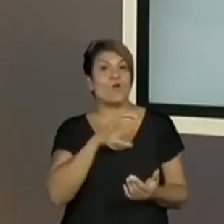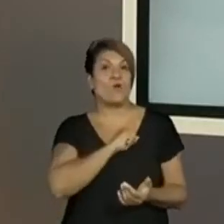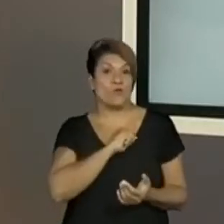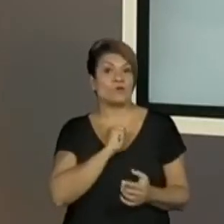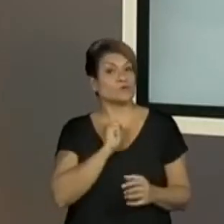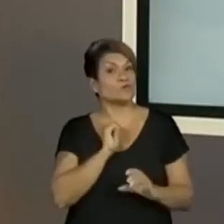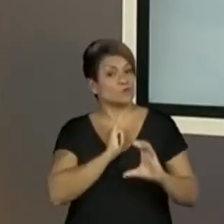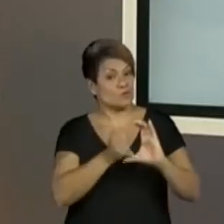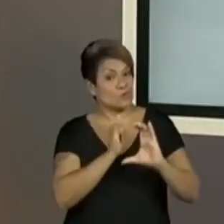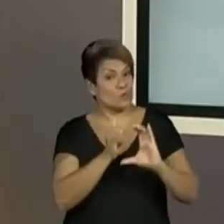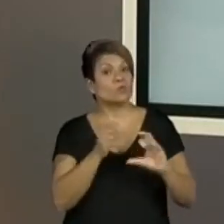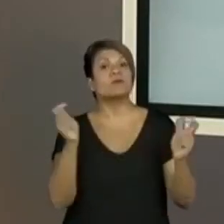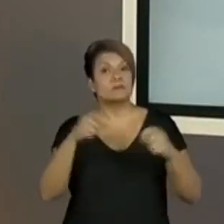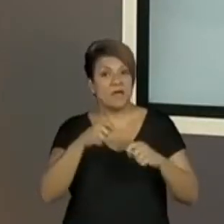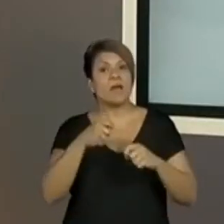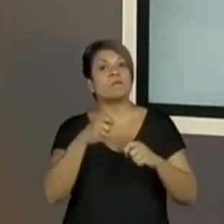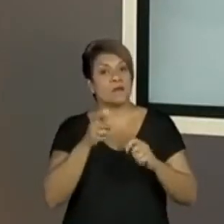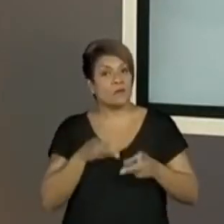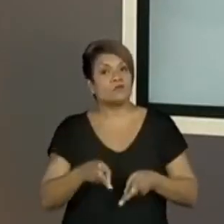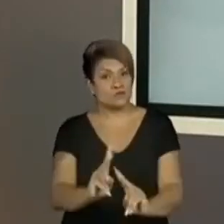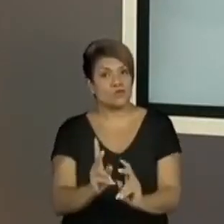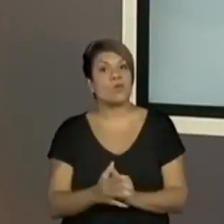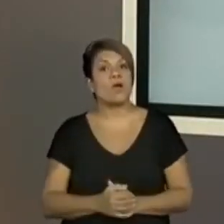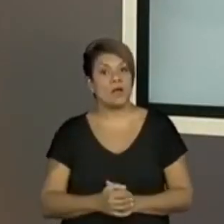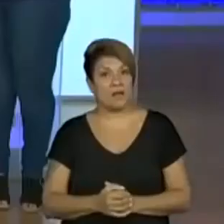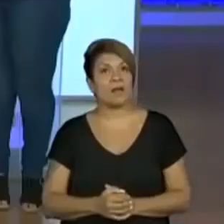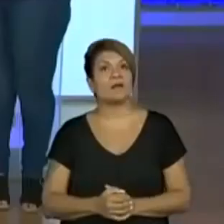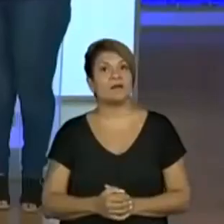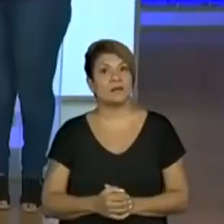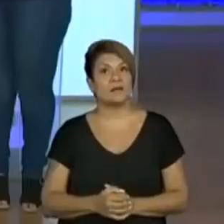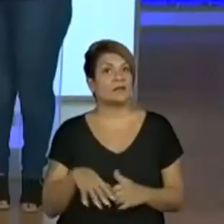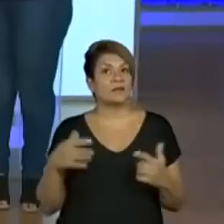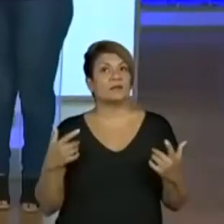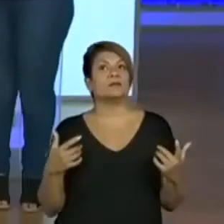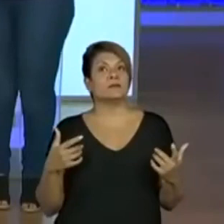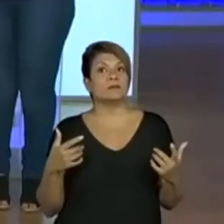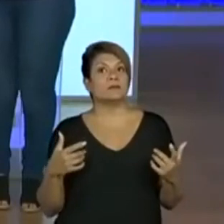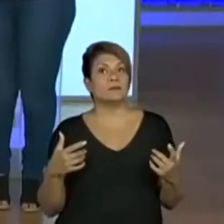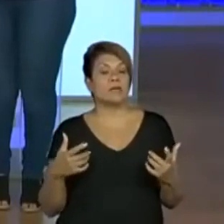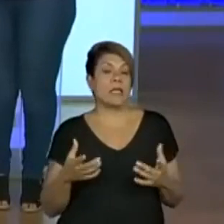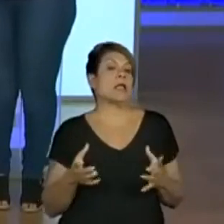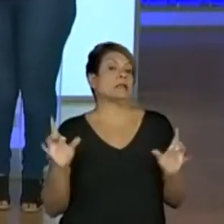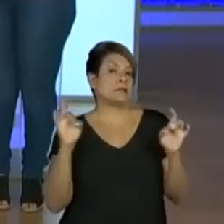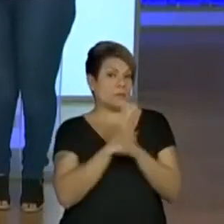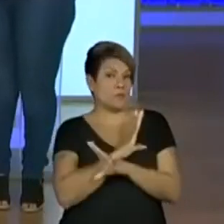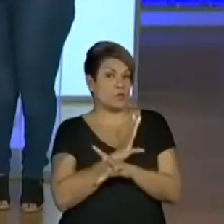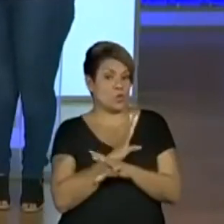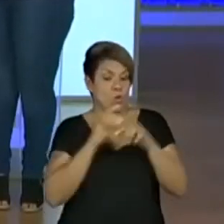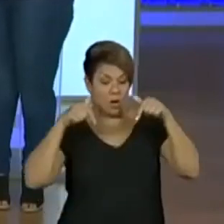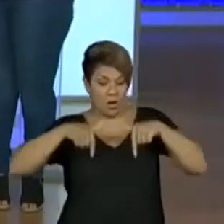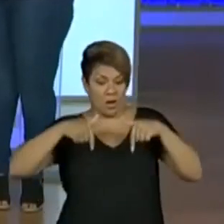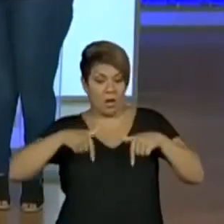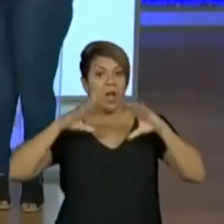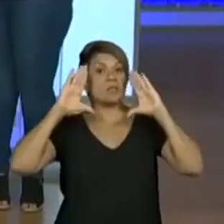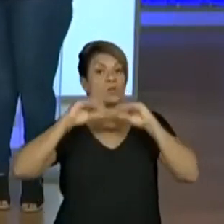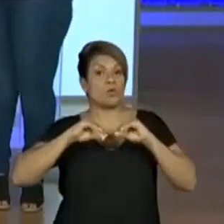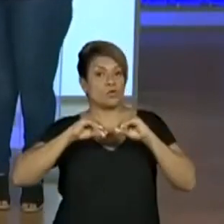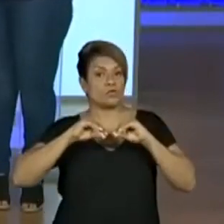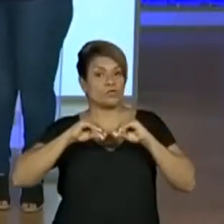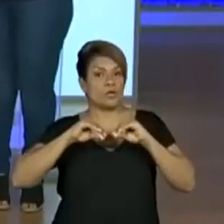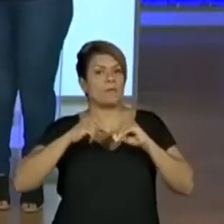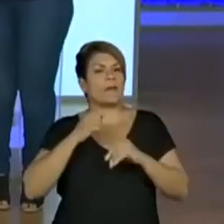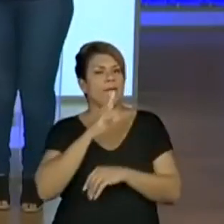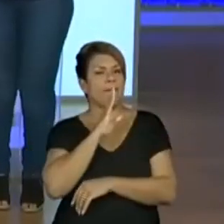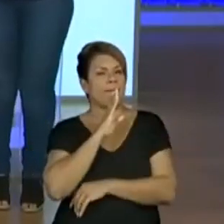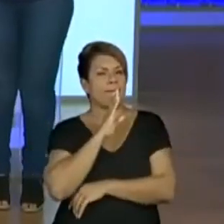para continuar, ele pode voltar. Este conto não terminou, né, professora? Terminou esta noite. Conhecendo o nosso amigo